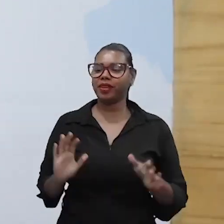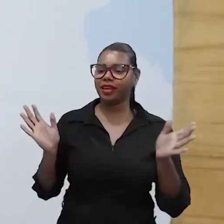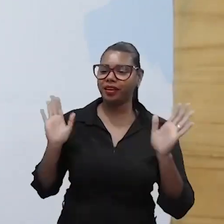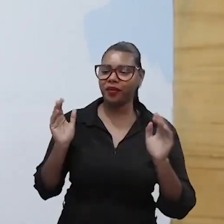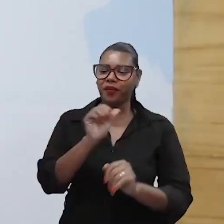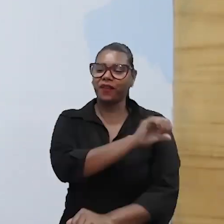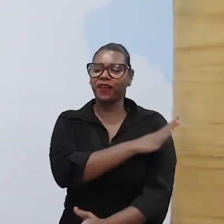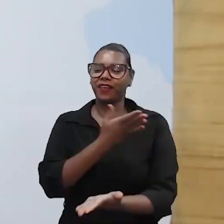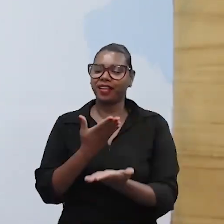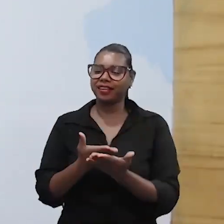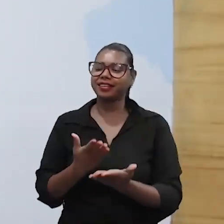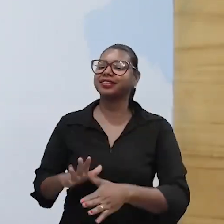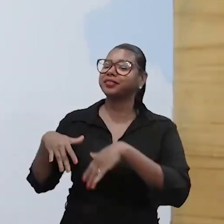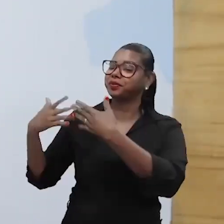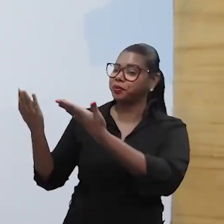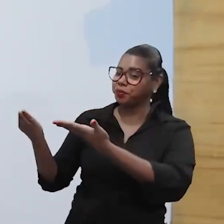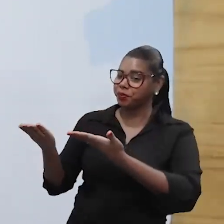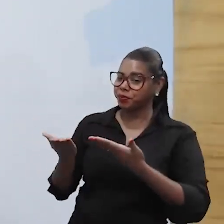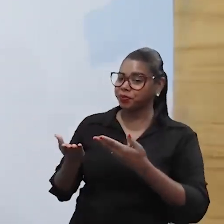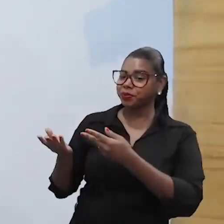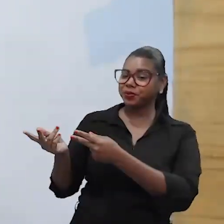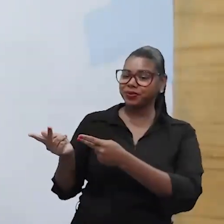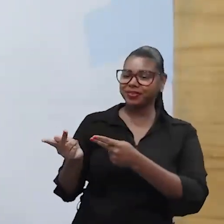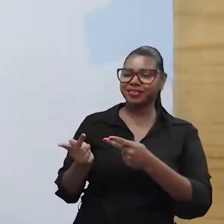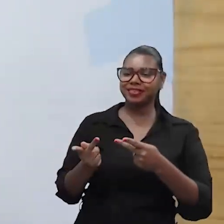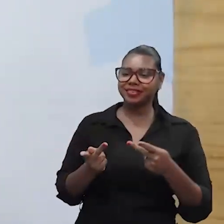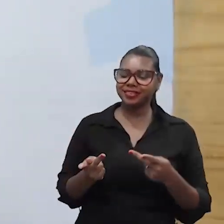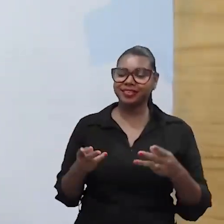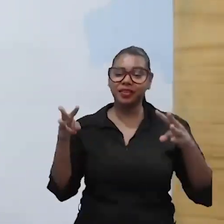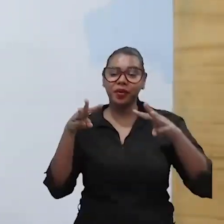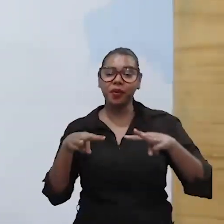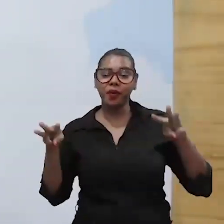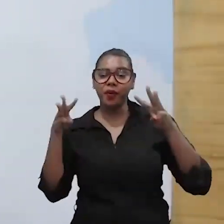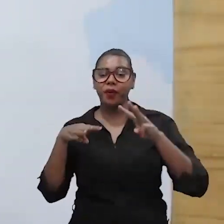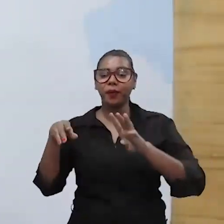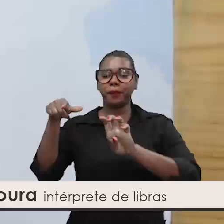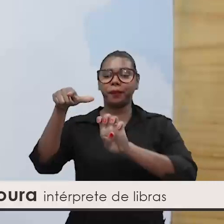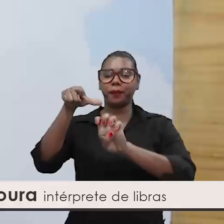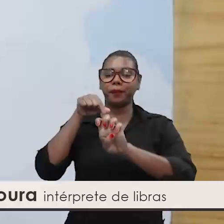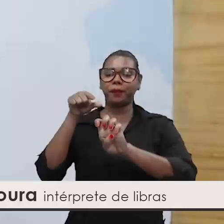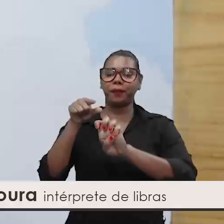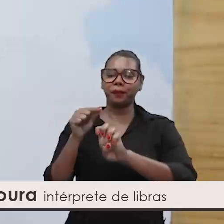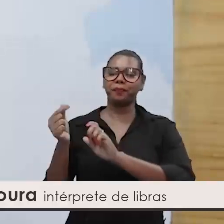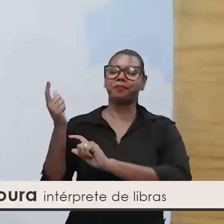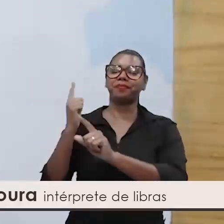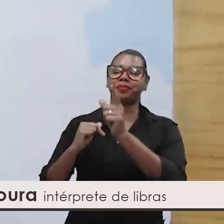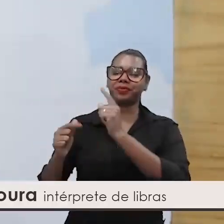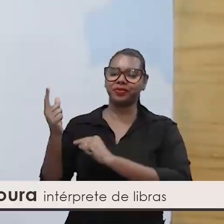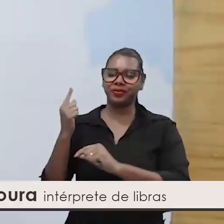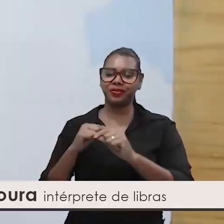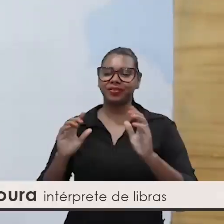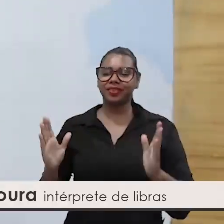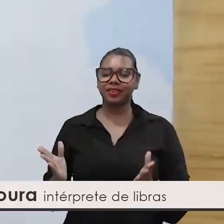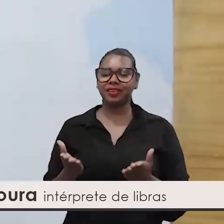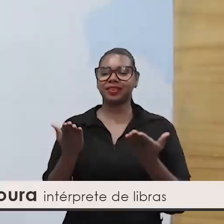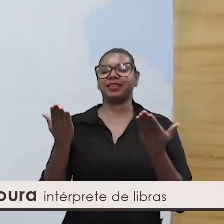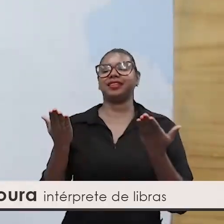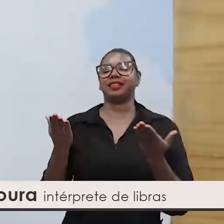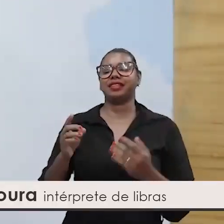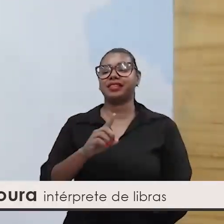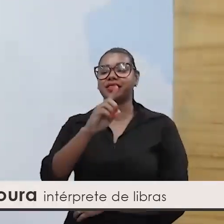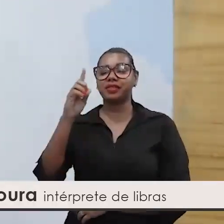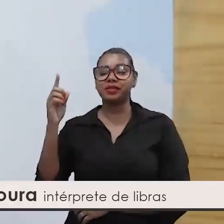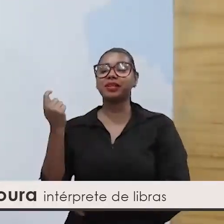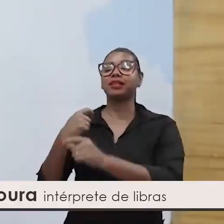Olá, estudantes, seja muito bem-vindo ao nosso workshop de empreendedorismo e finanças, né? Em comemoração ao Dia do Administrador,